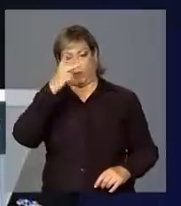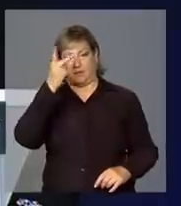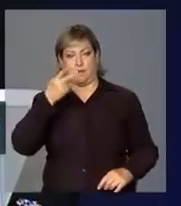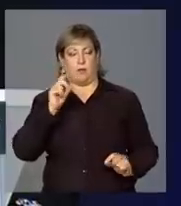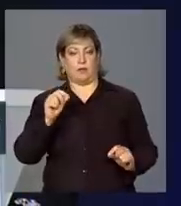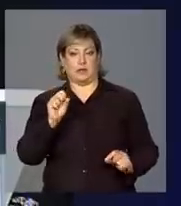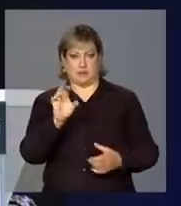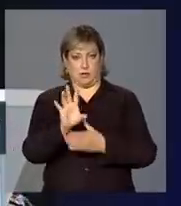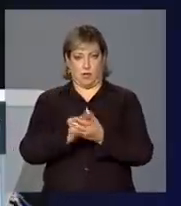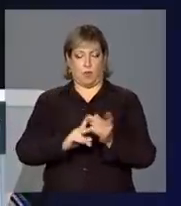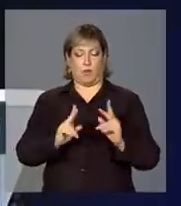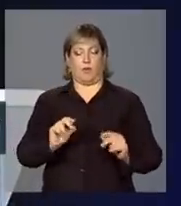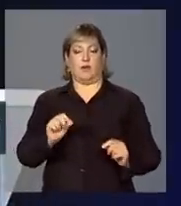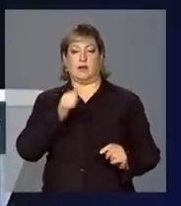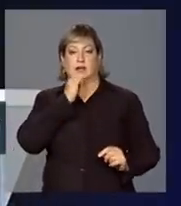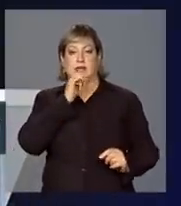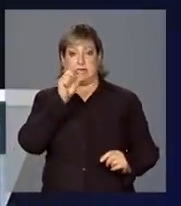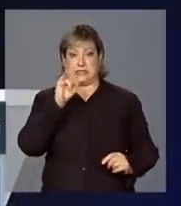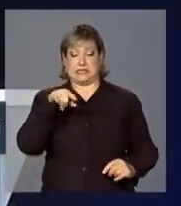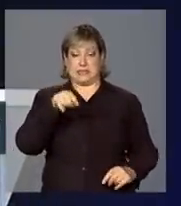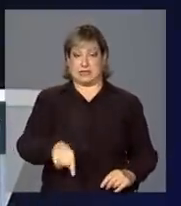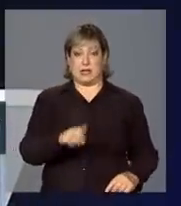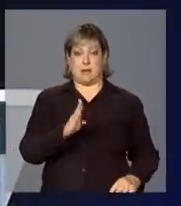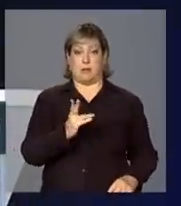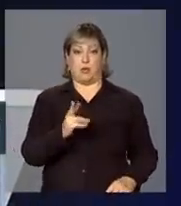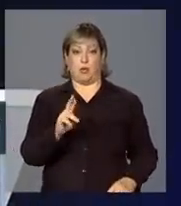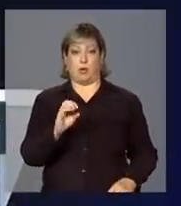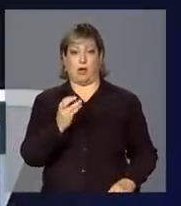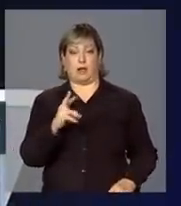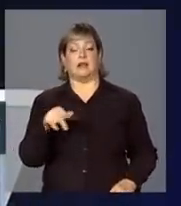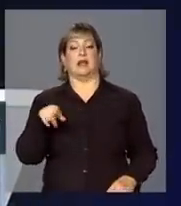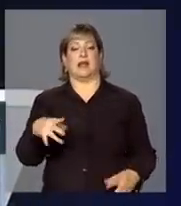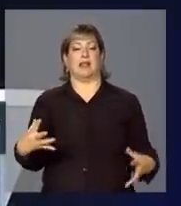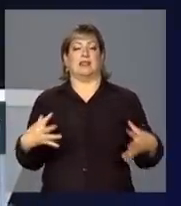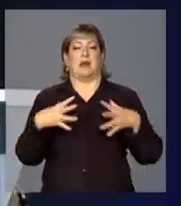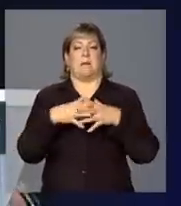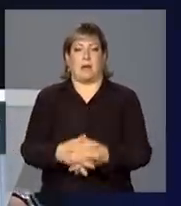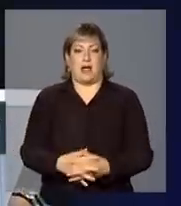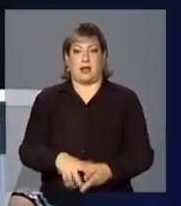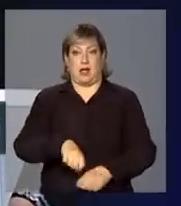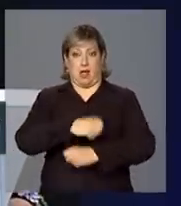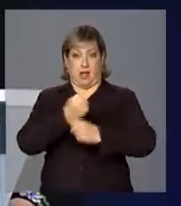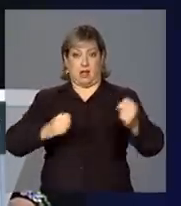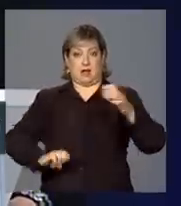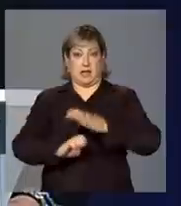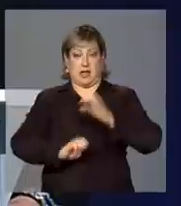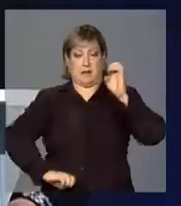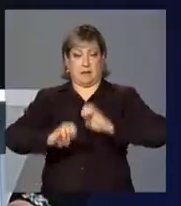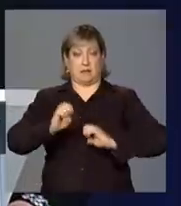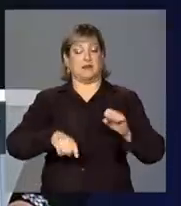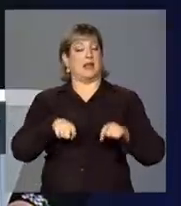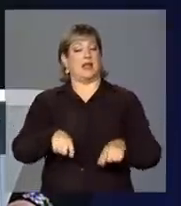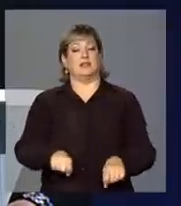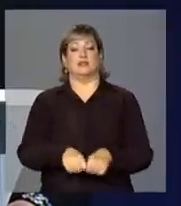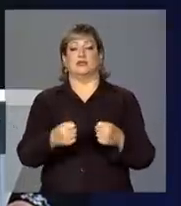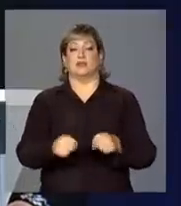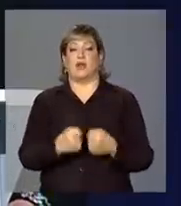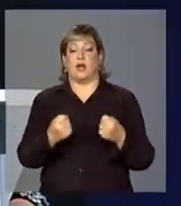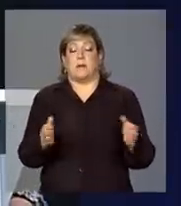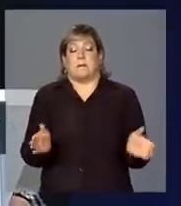burocracia ela aleja uma grande empresa, ela mata pequenas empresas,